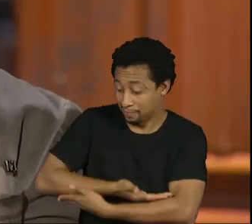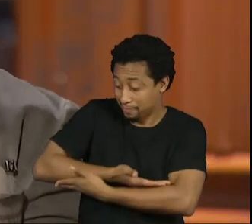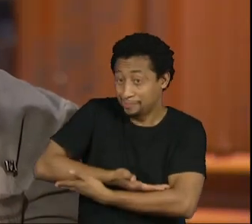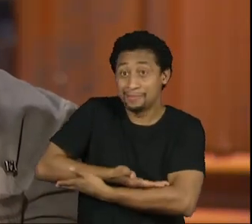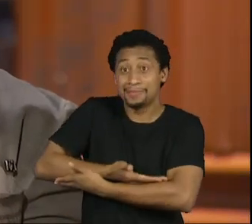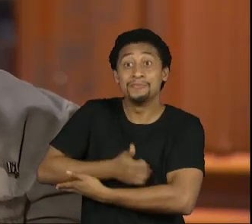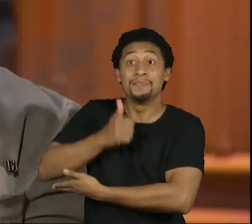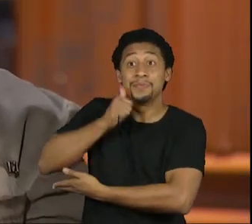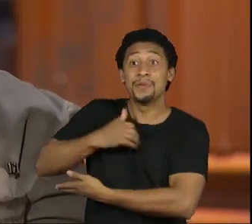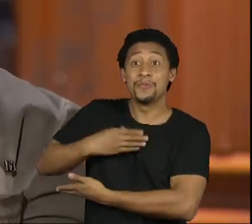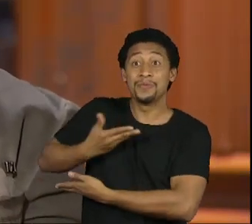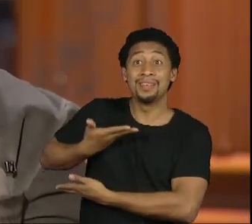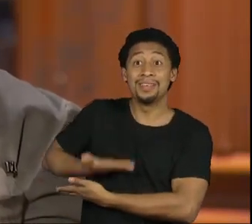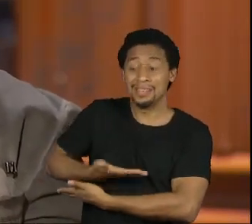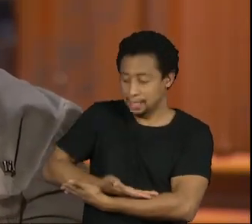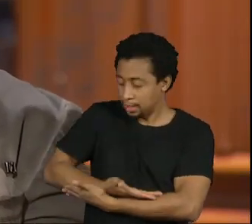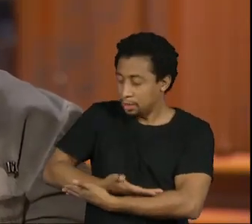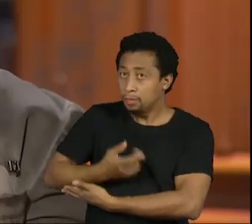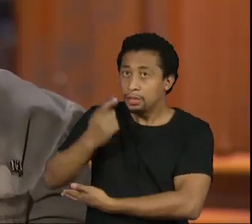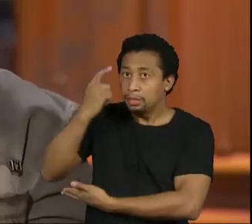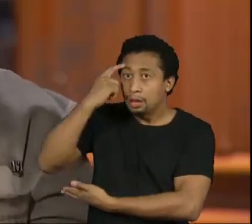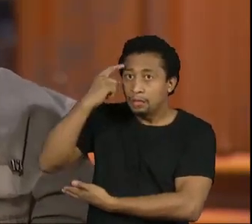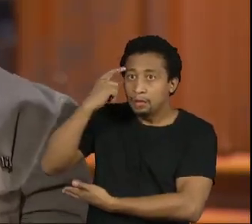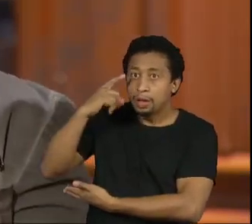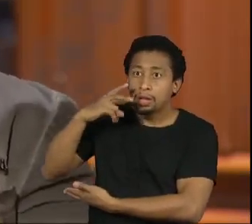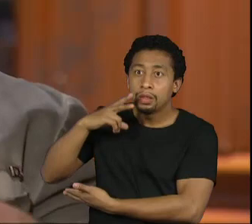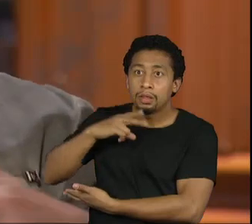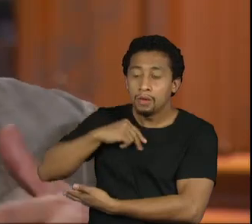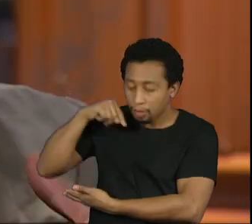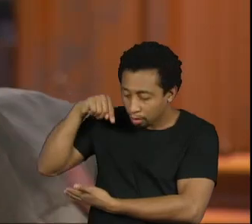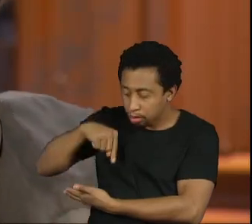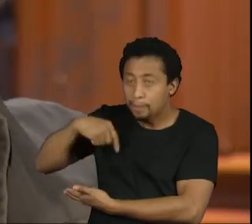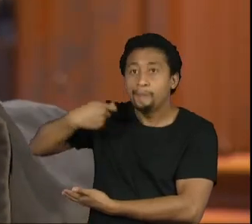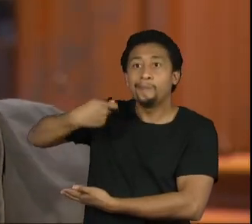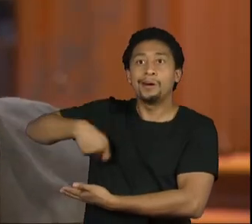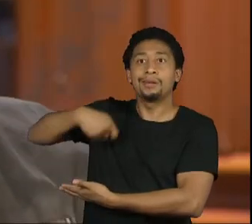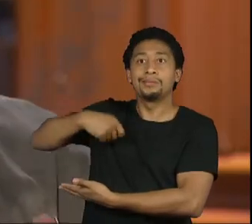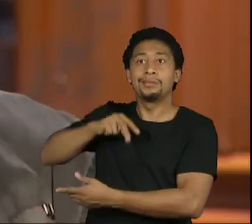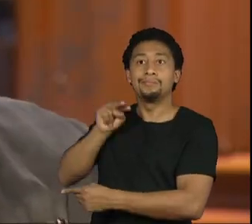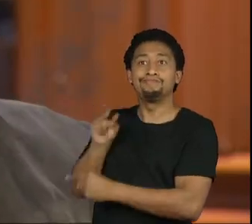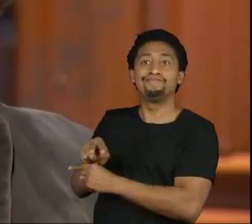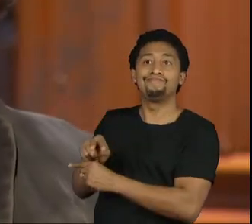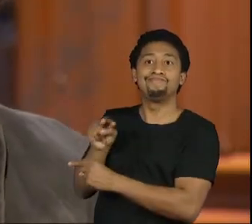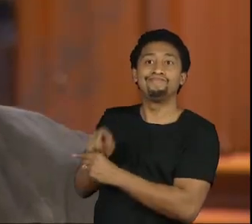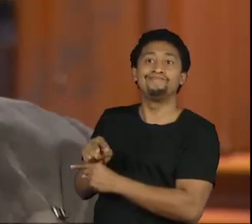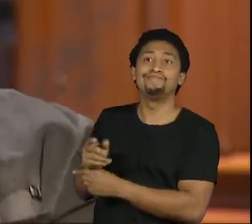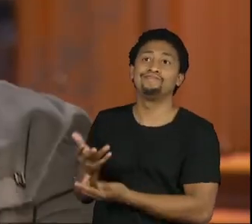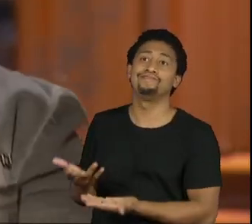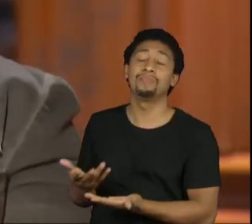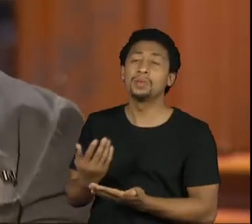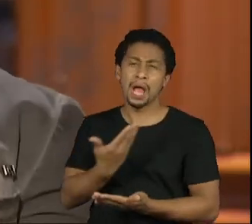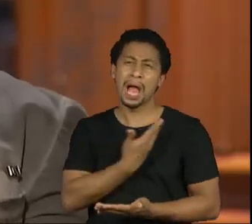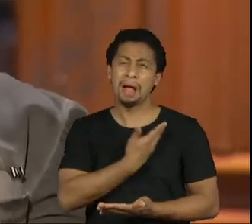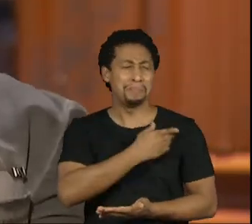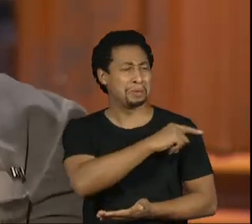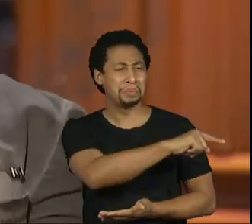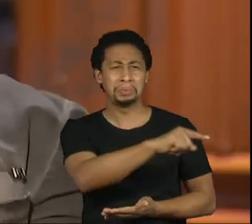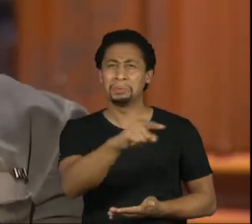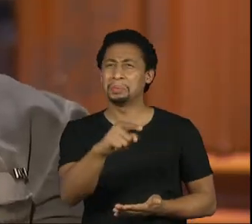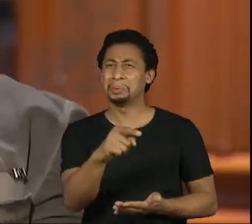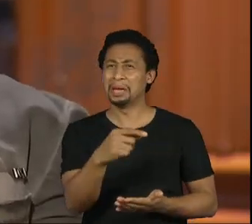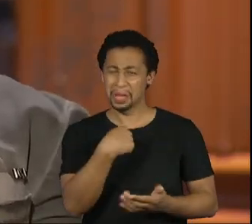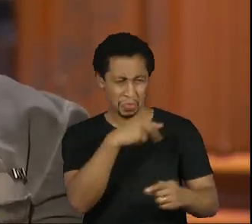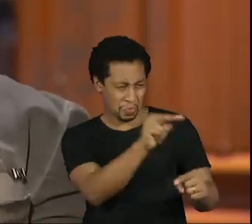que precisava de mim né de verdade assim muitas vezes eu acho que as pessoas podem até simpatizar comer gostar mais pessoas não precisam de mim né